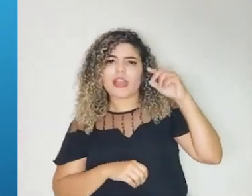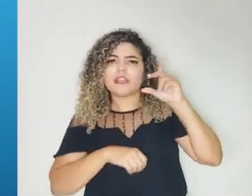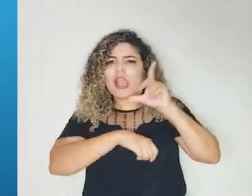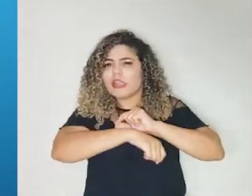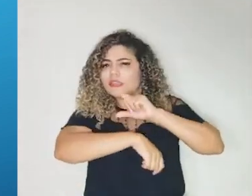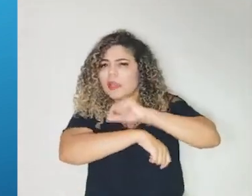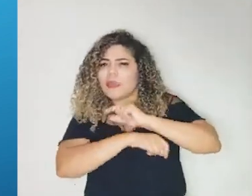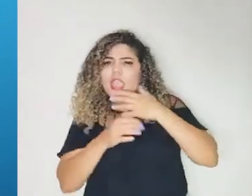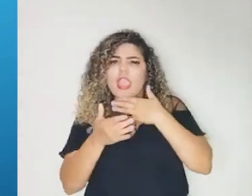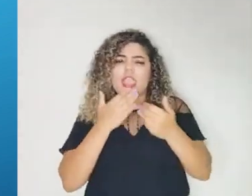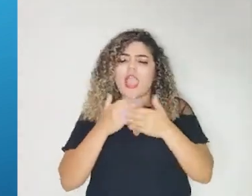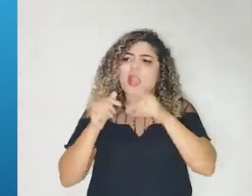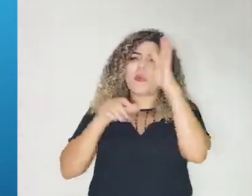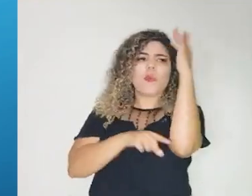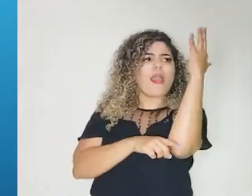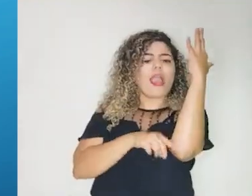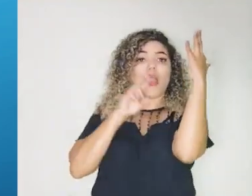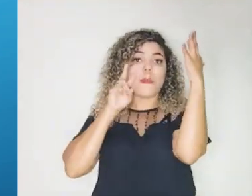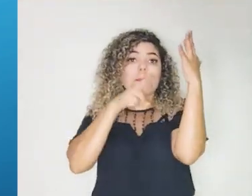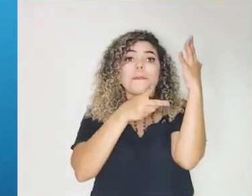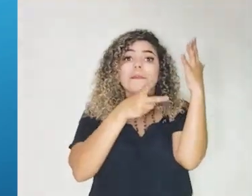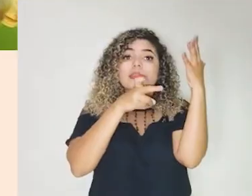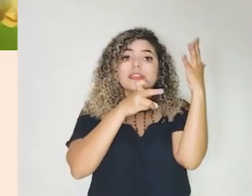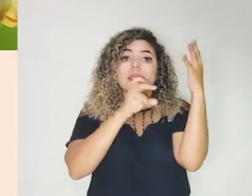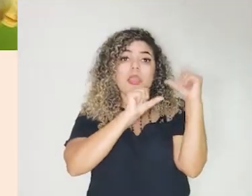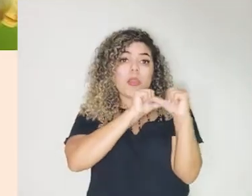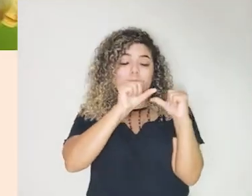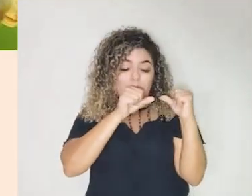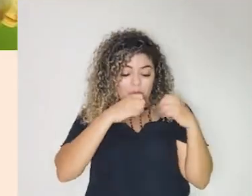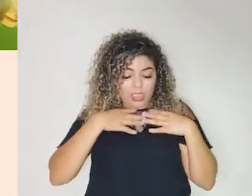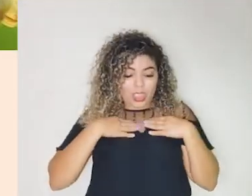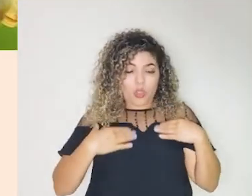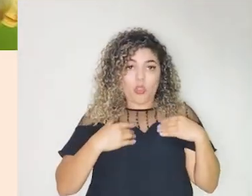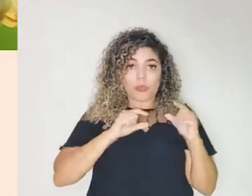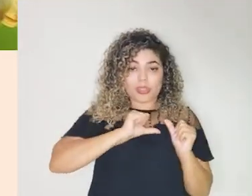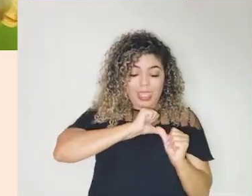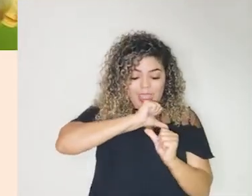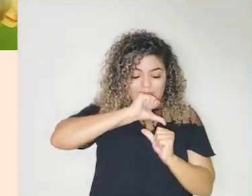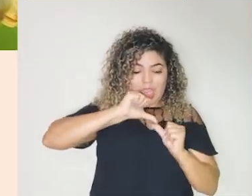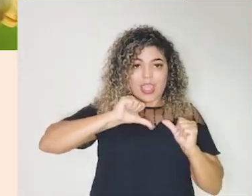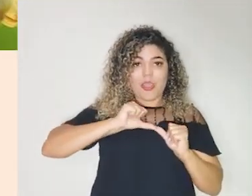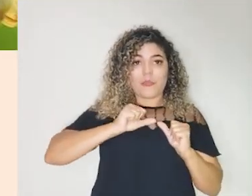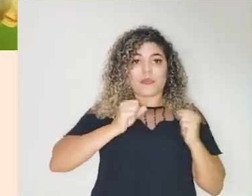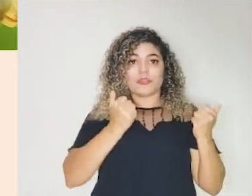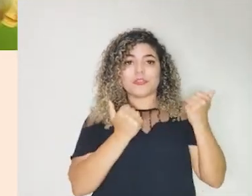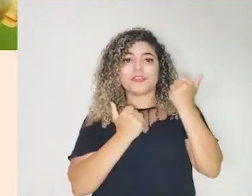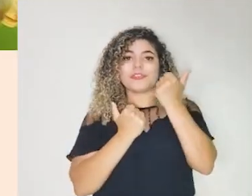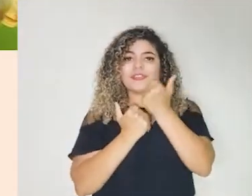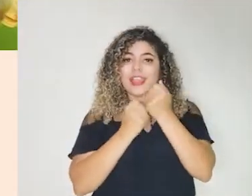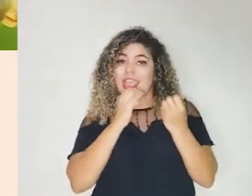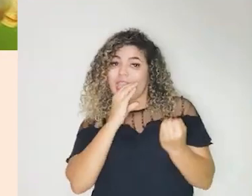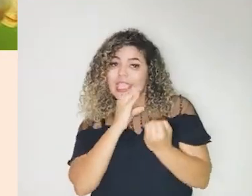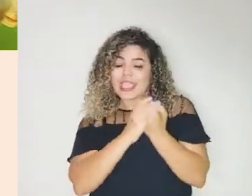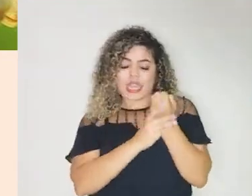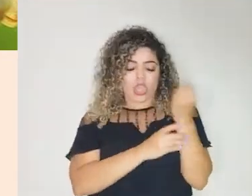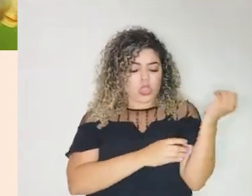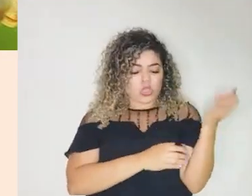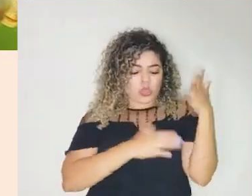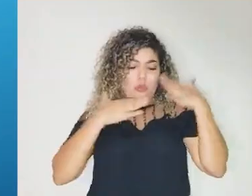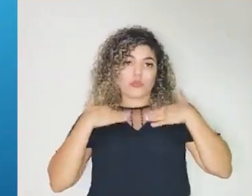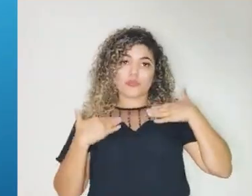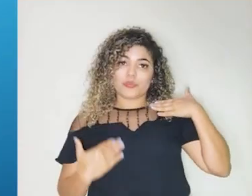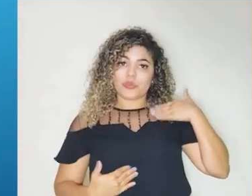cigarra em alguma árvore. Exatamente do que se trata. É um exoesqueleto que é substituído e é formado um outro no